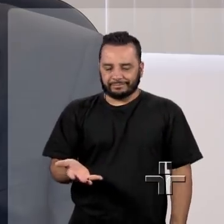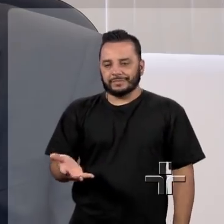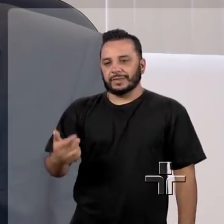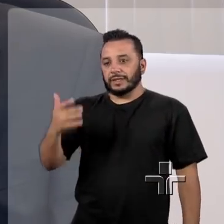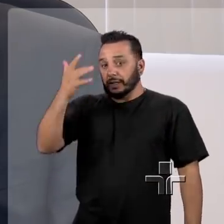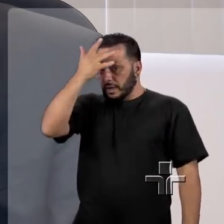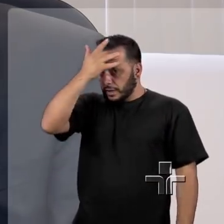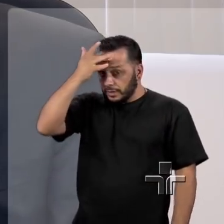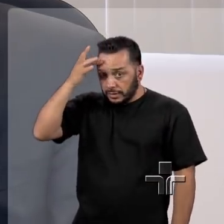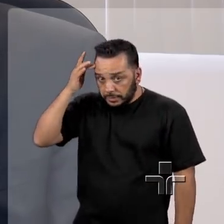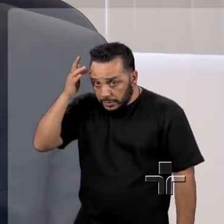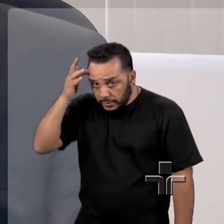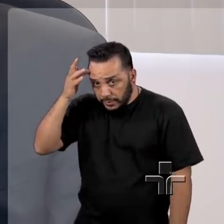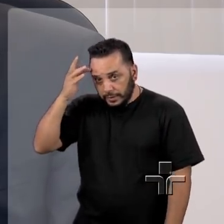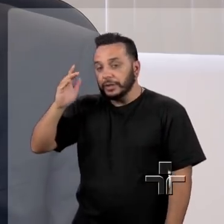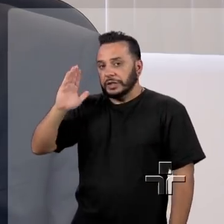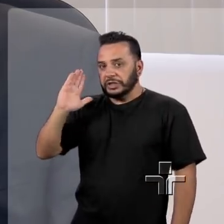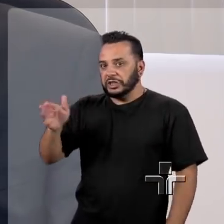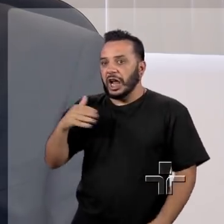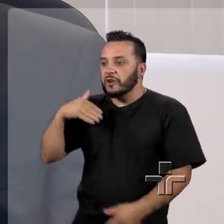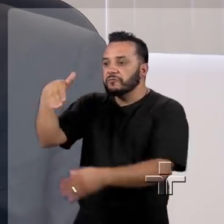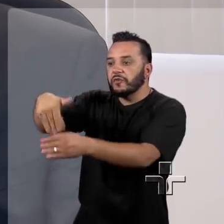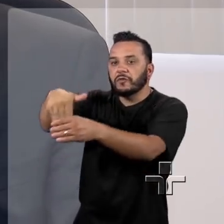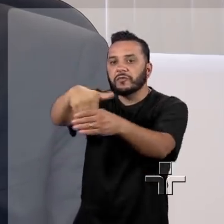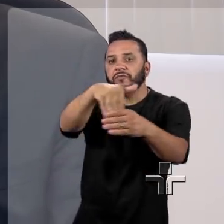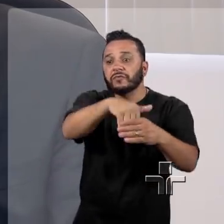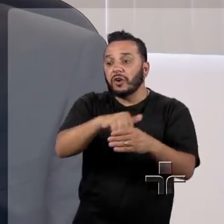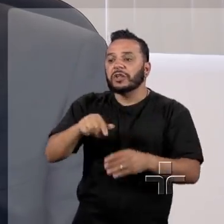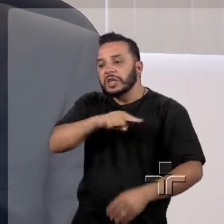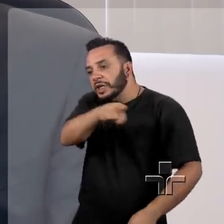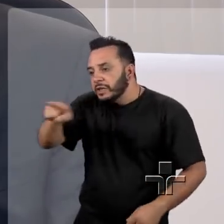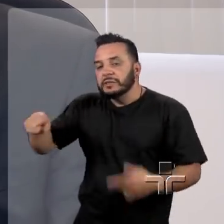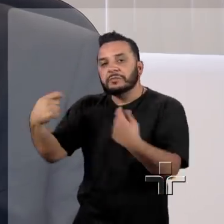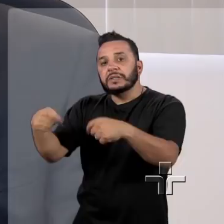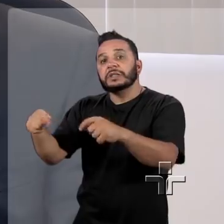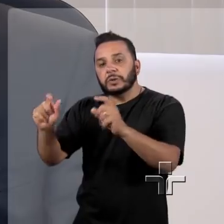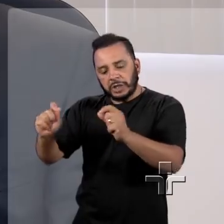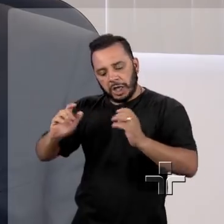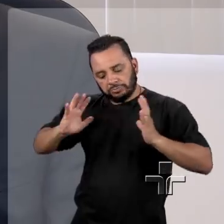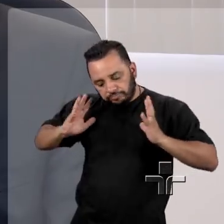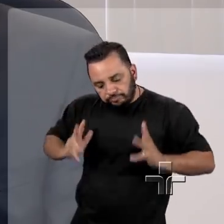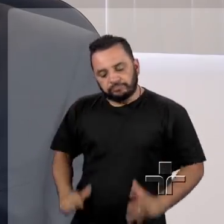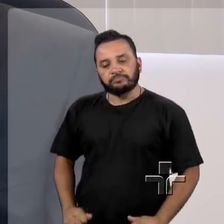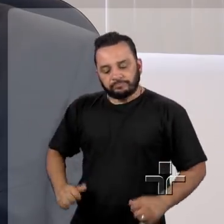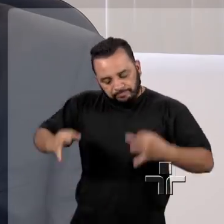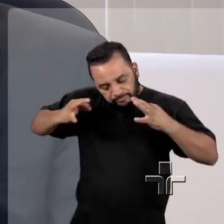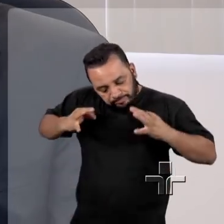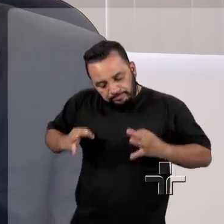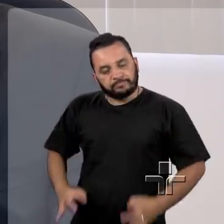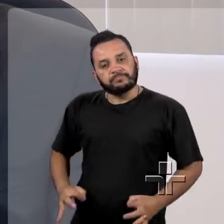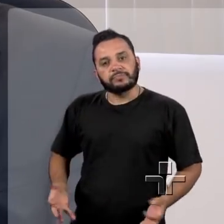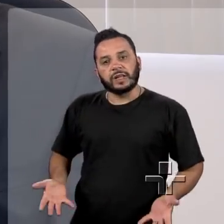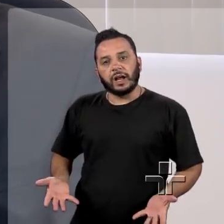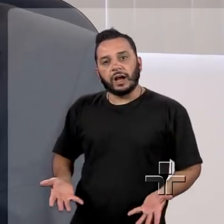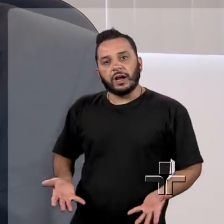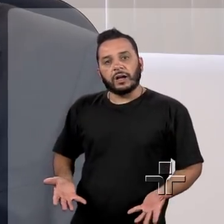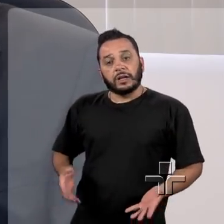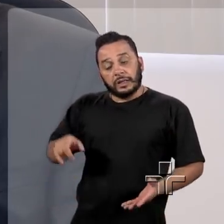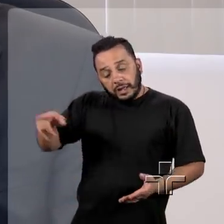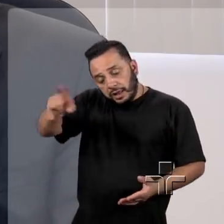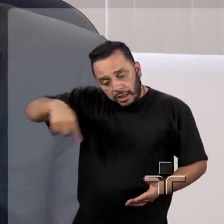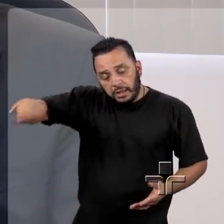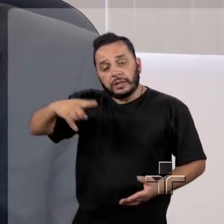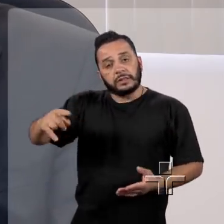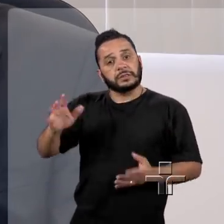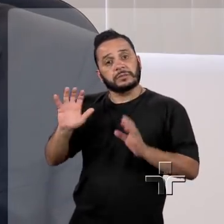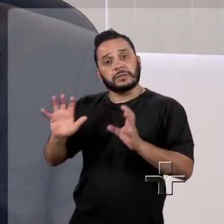eleitos com a finalidade de se comportarem de uma maneira íntegra e buscarem o melhor